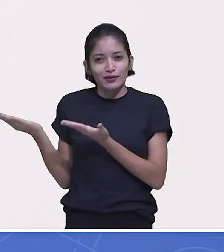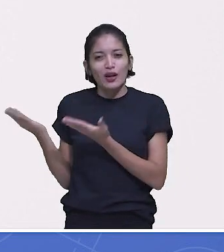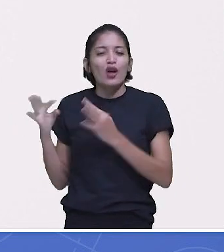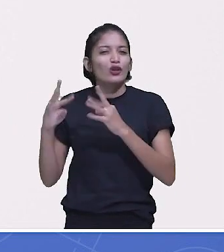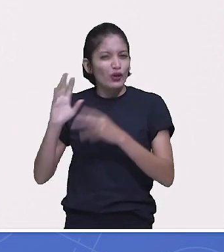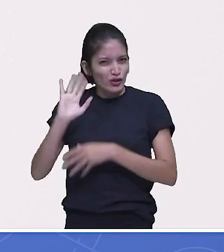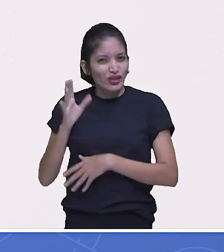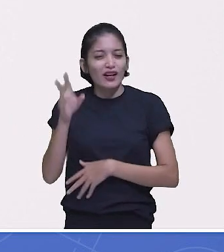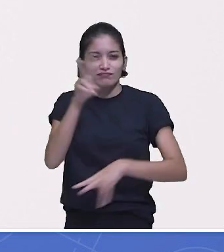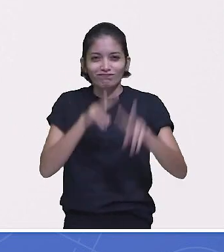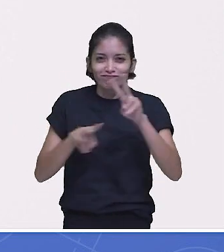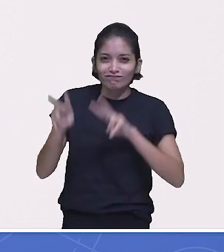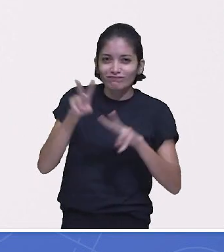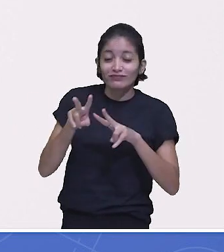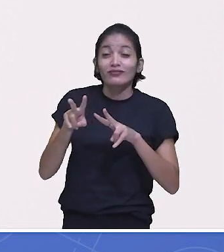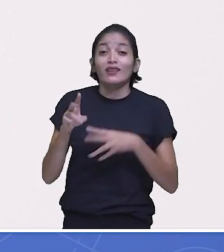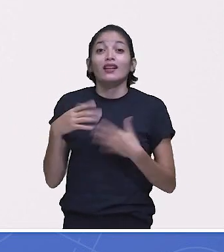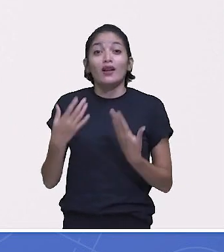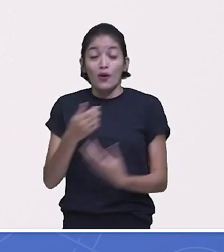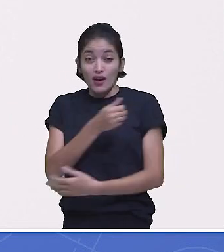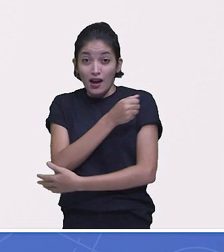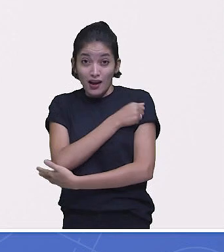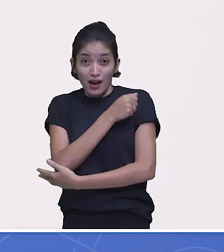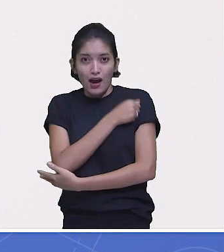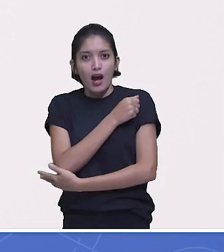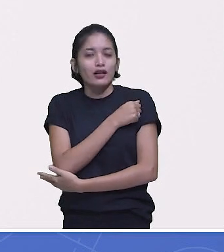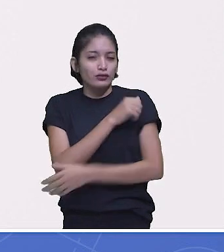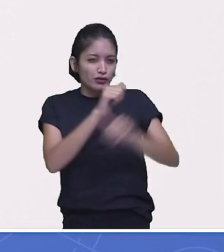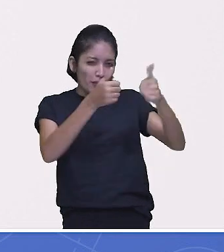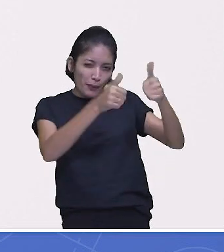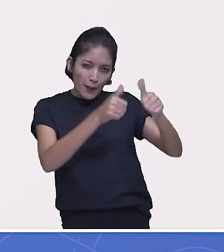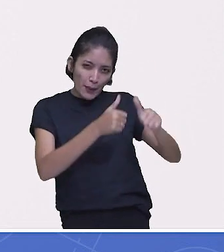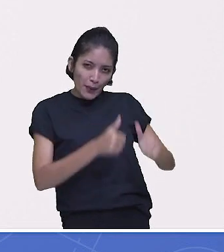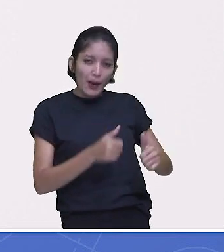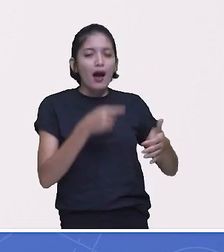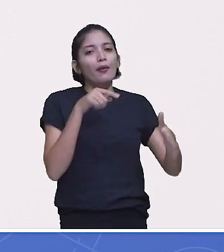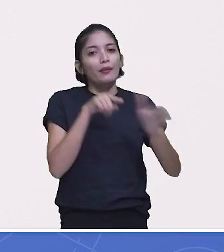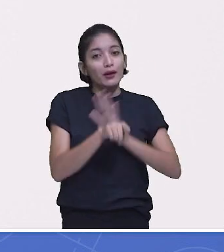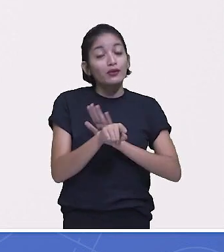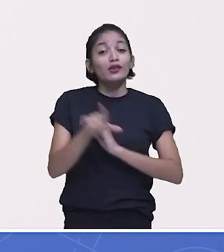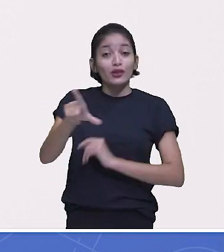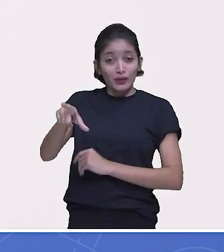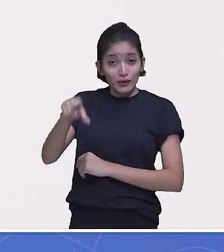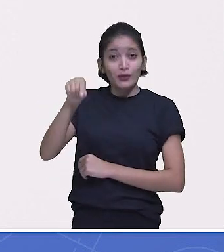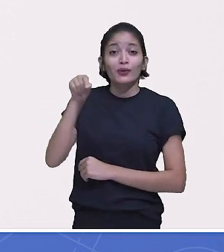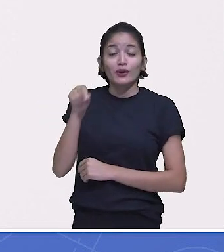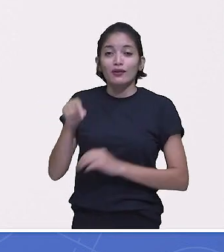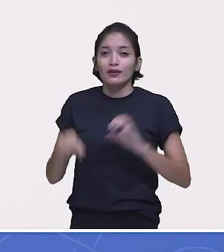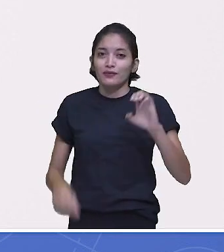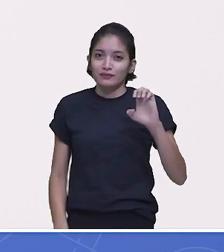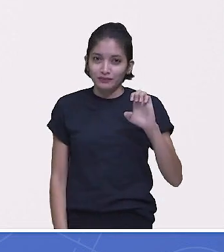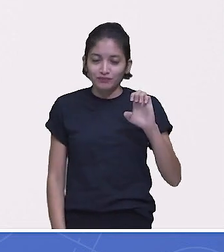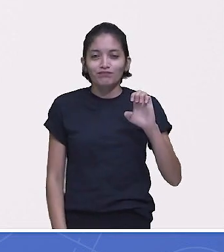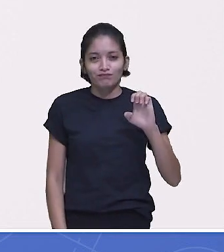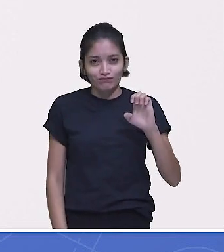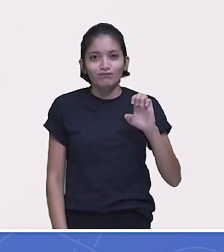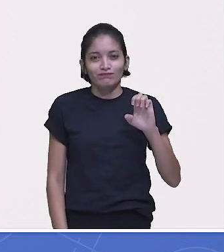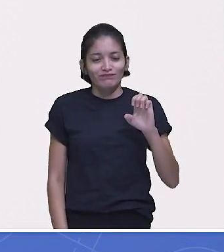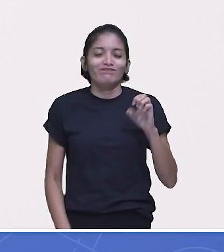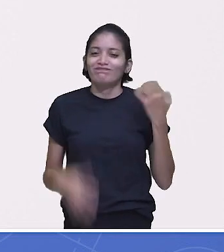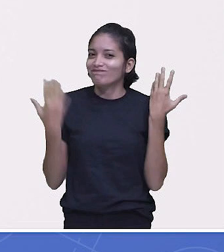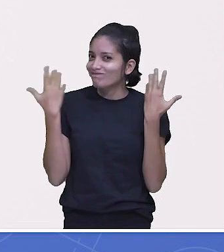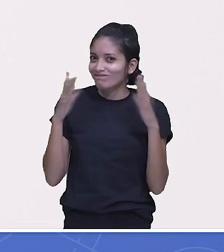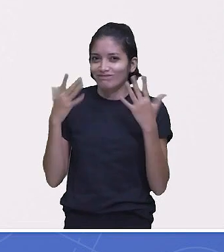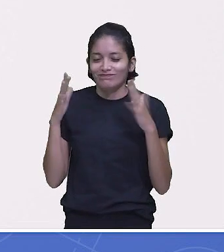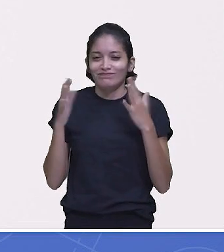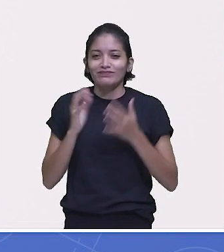viram. Aqueles que realmente fizeram sua análise e escolheram, né, a alternativa E, valeu.